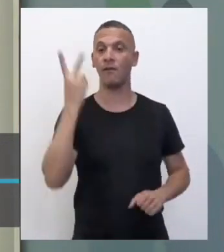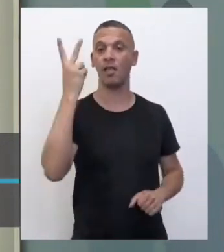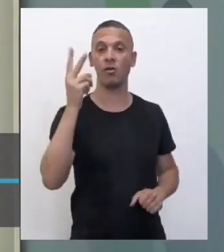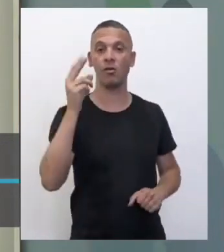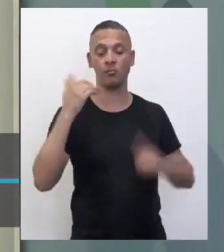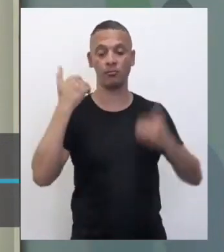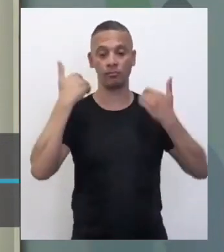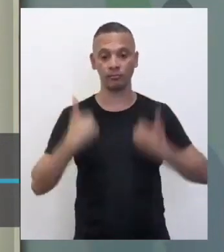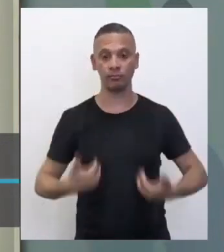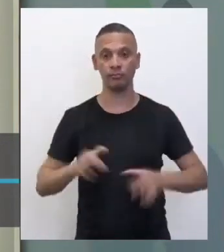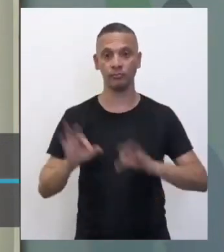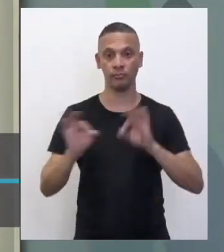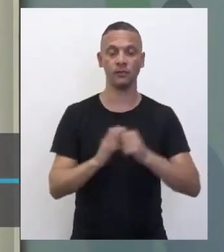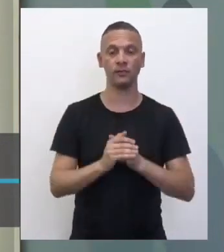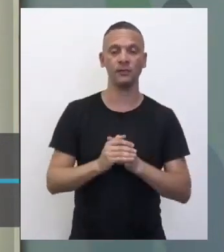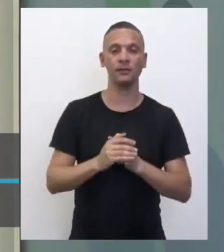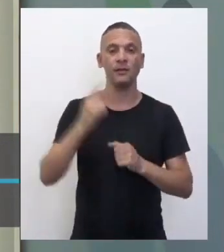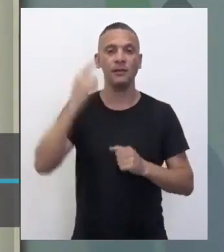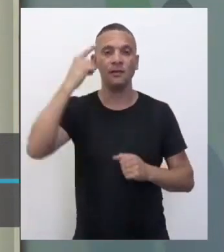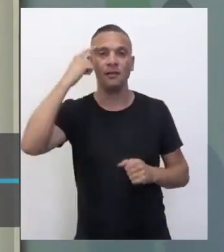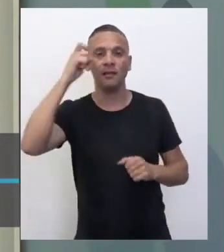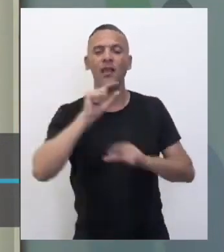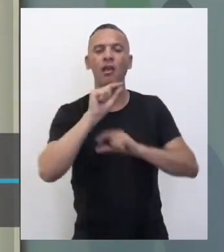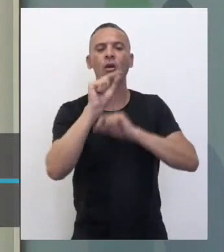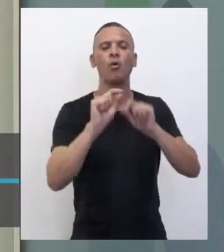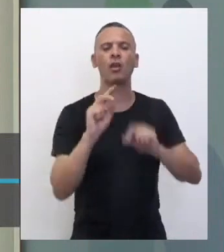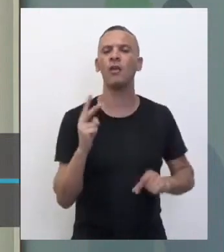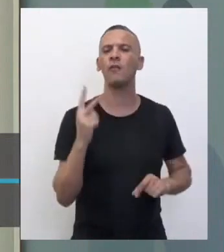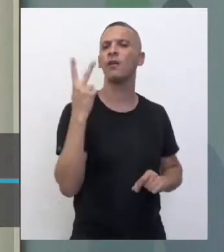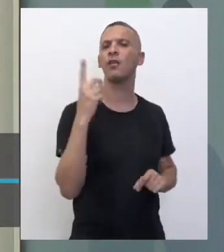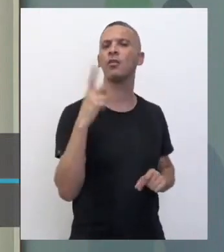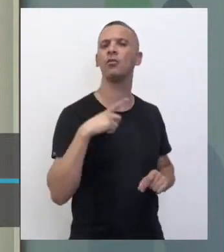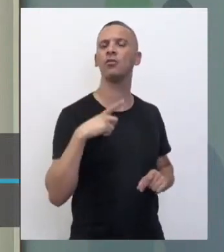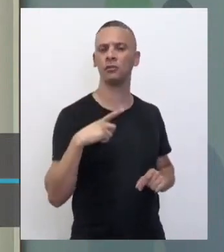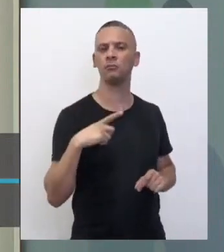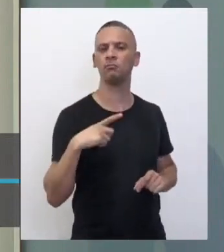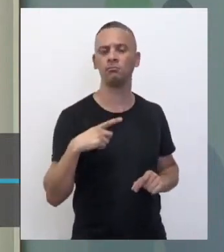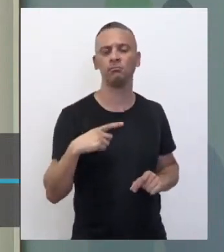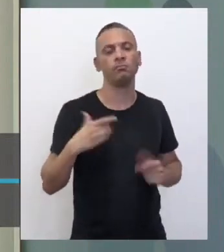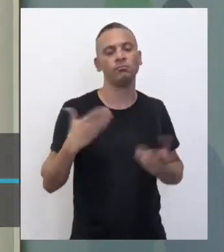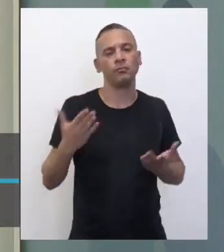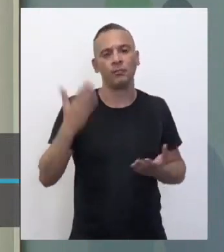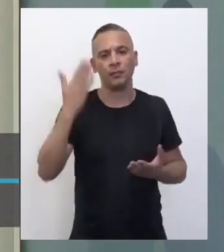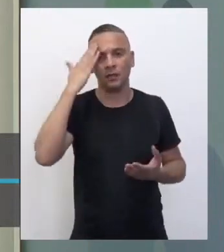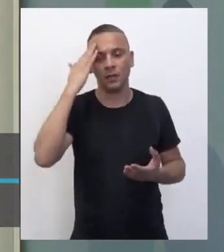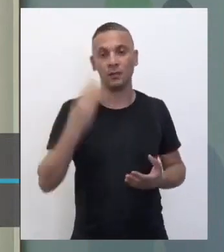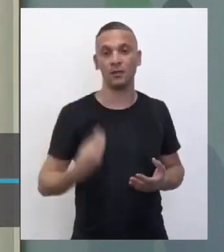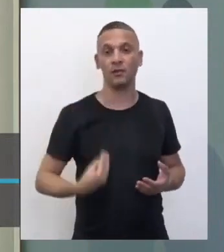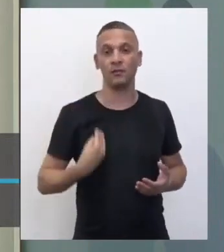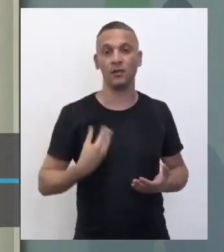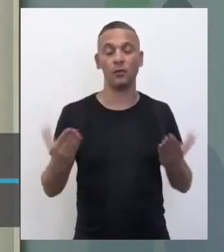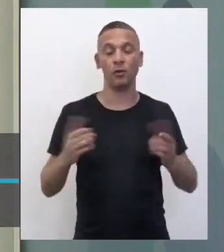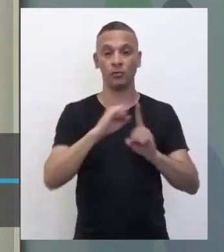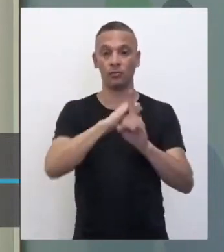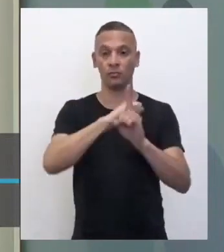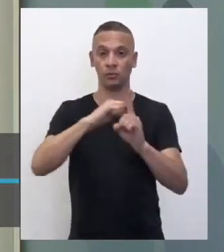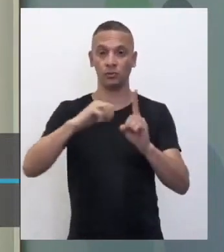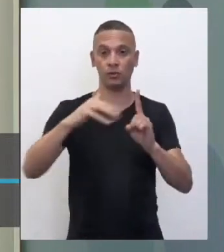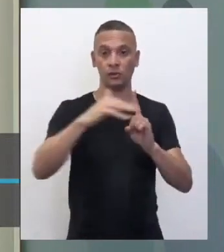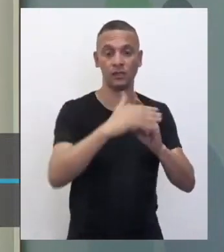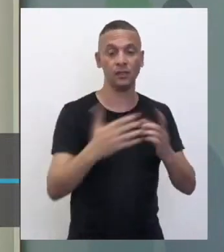Da gente, inclusive, desconstruir a ideia do que é um valor. Afinal de contas, a gente vive numa sociedade,